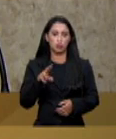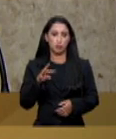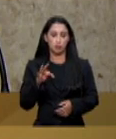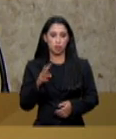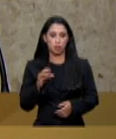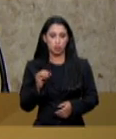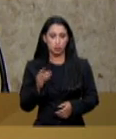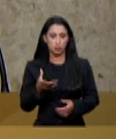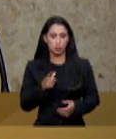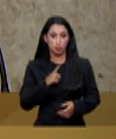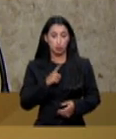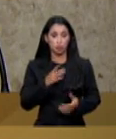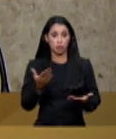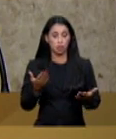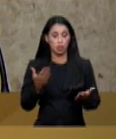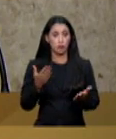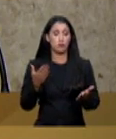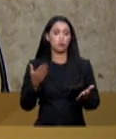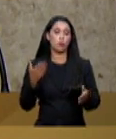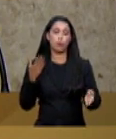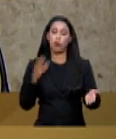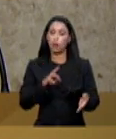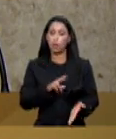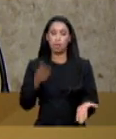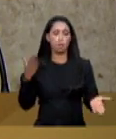pela procedência, agora